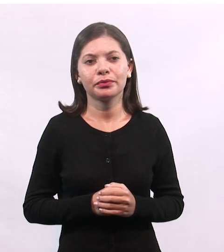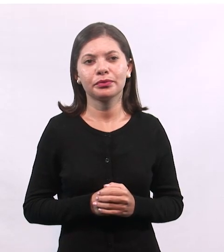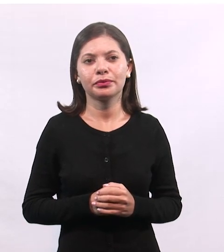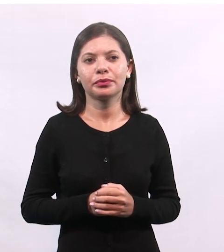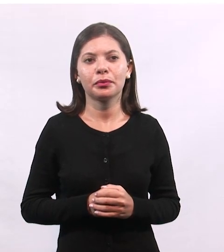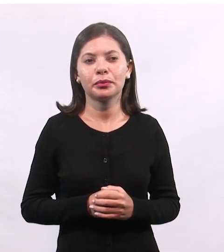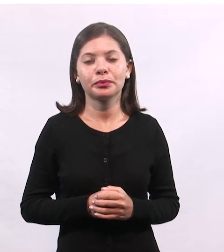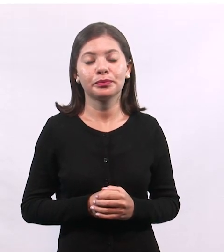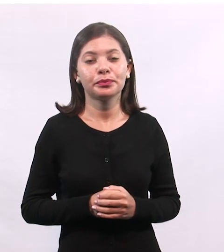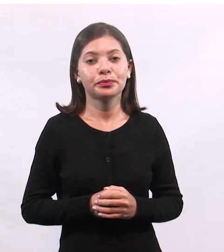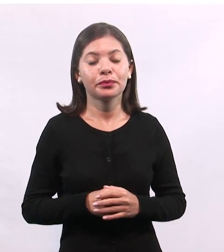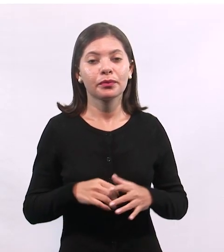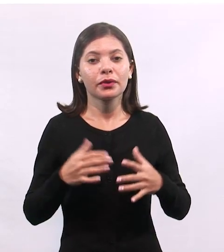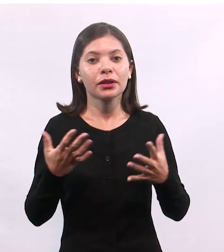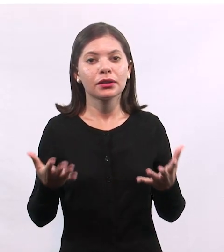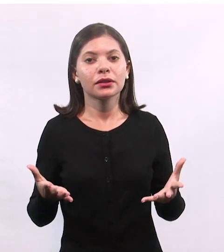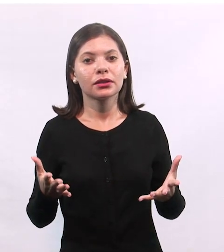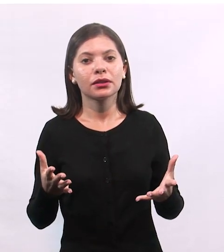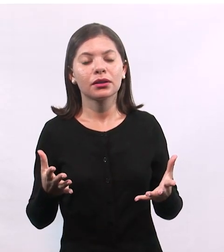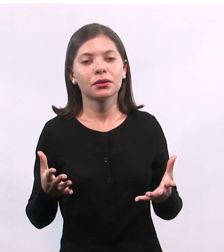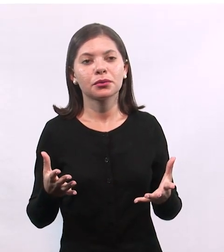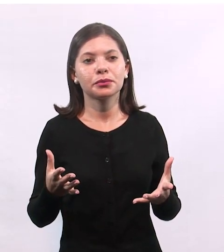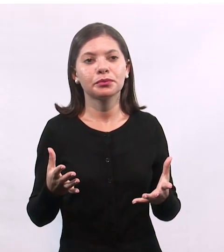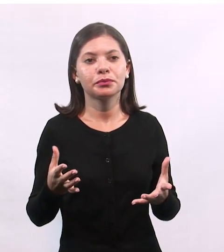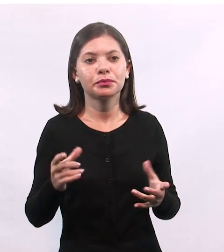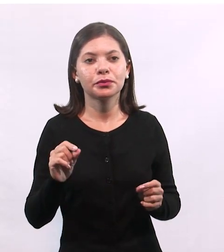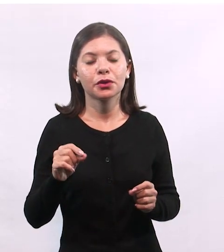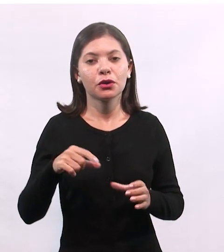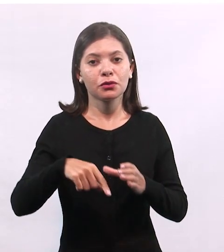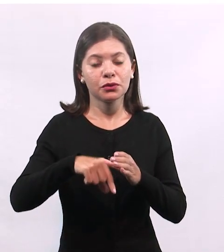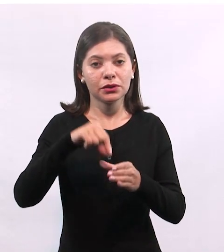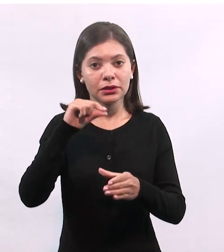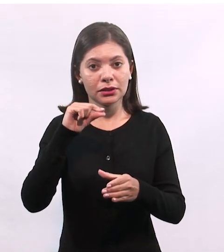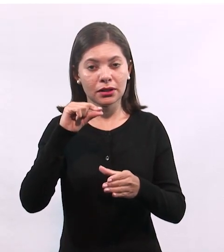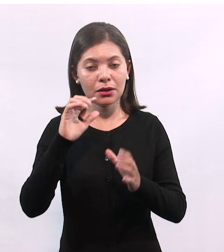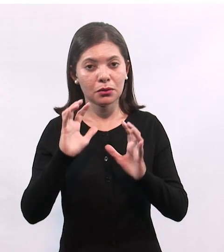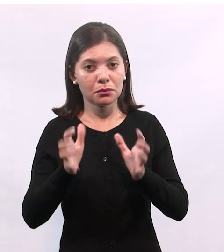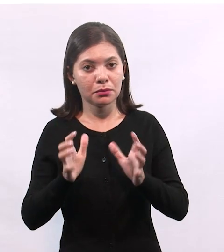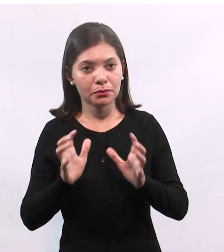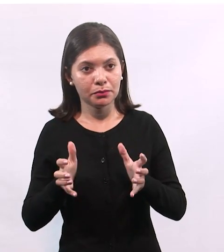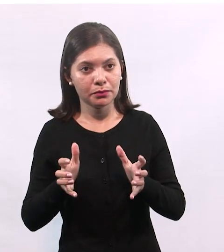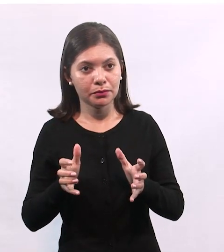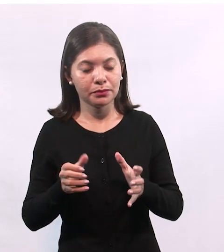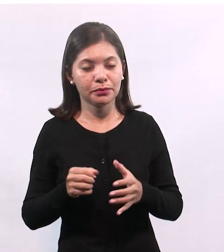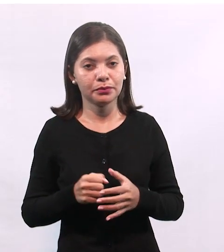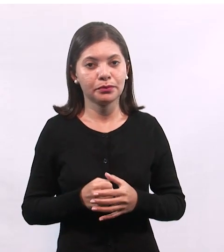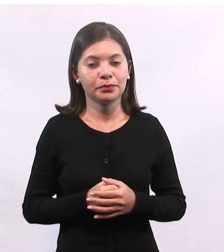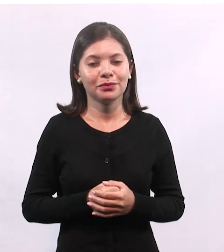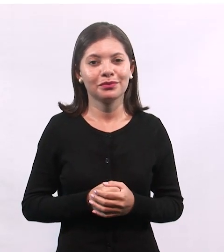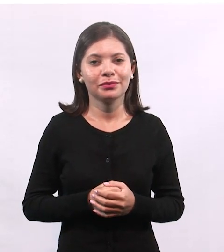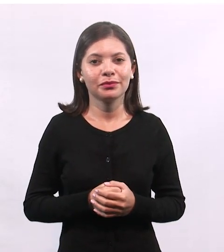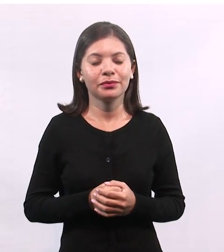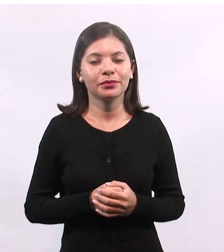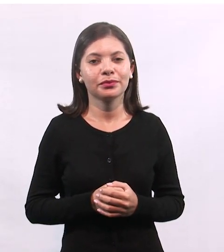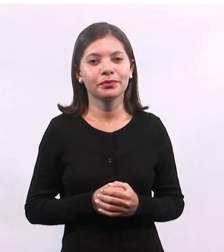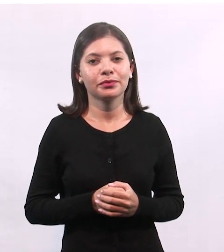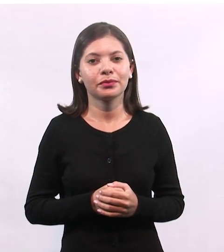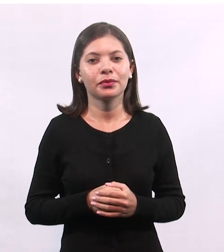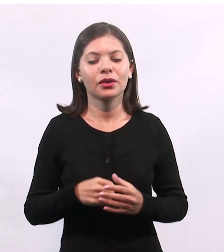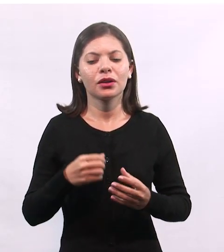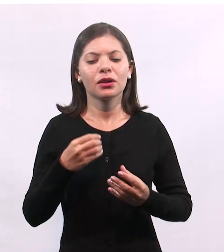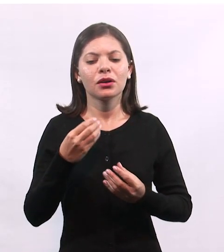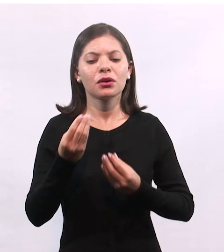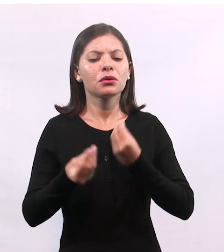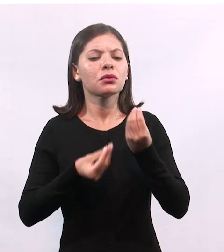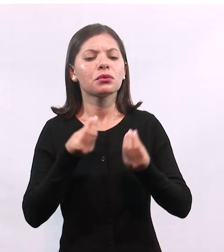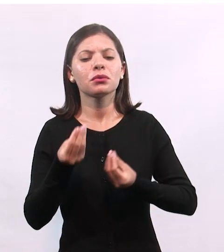ao acaso ou seja não tem como controlar eu vou retirar uma dessas bolas